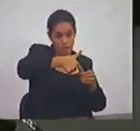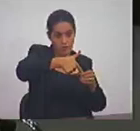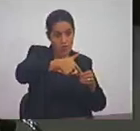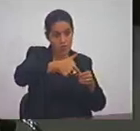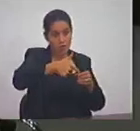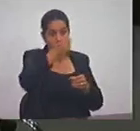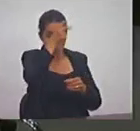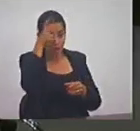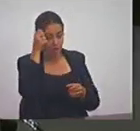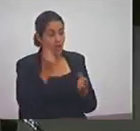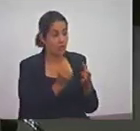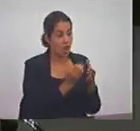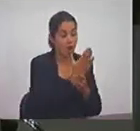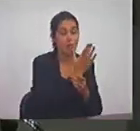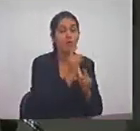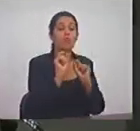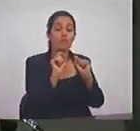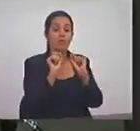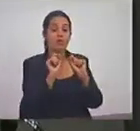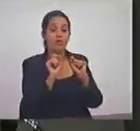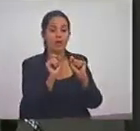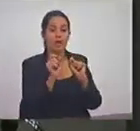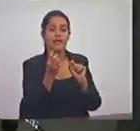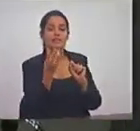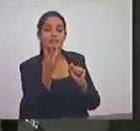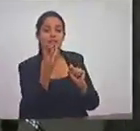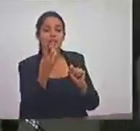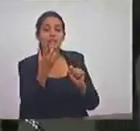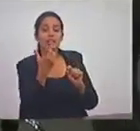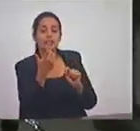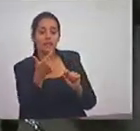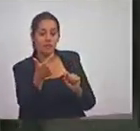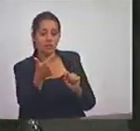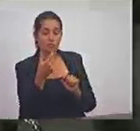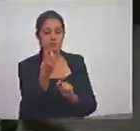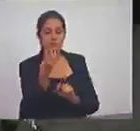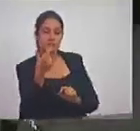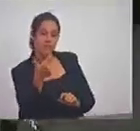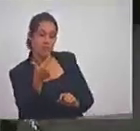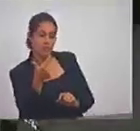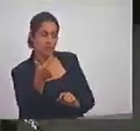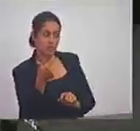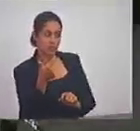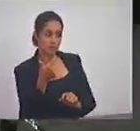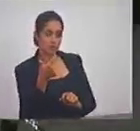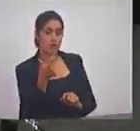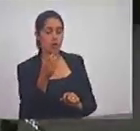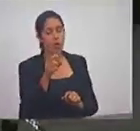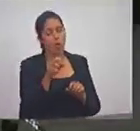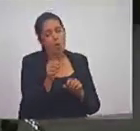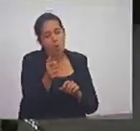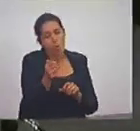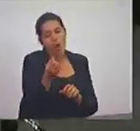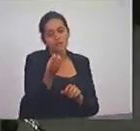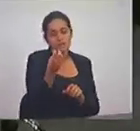de combustível. Então, nós tínhamos antes um valor de R$ 30,00 e agora, com essa situação, passamos até a quase R$ 35,00. Então,